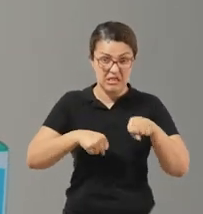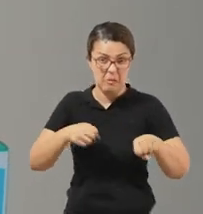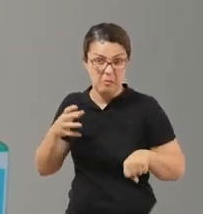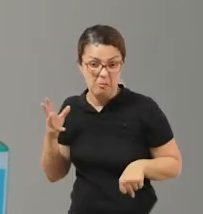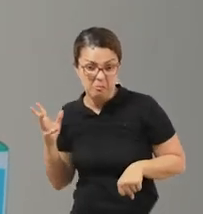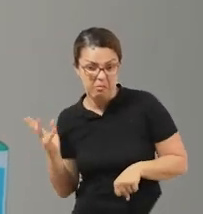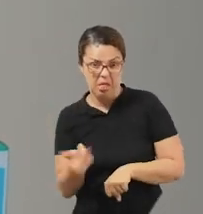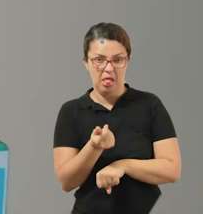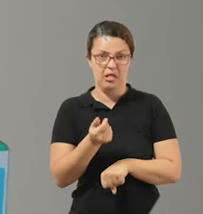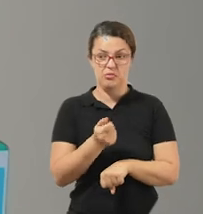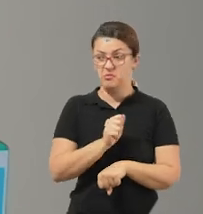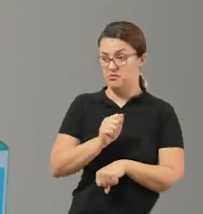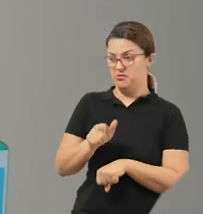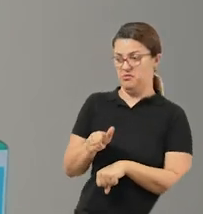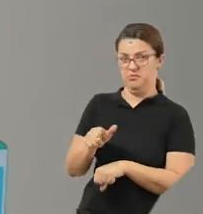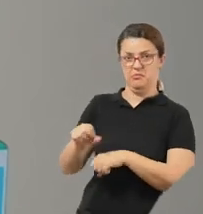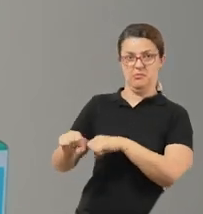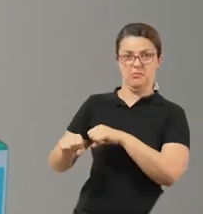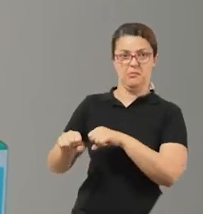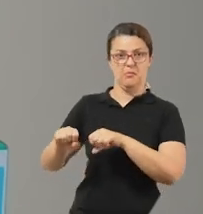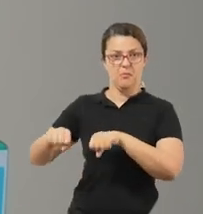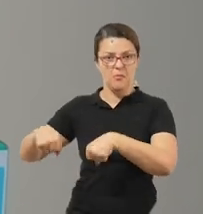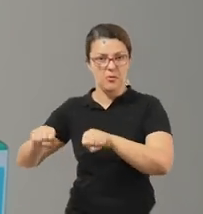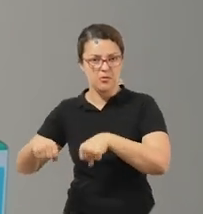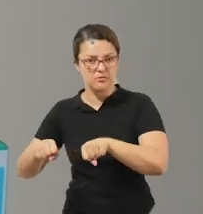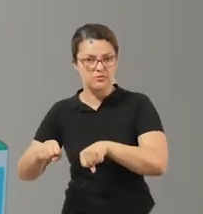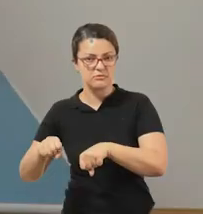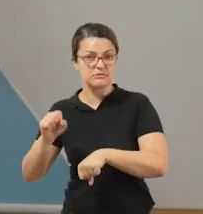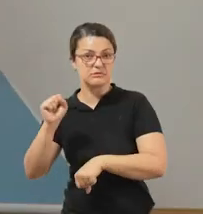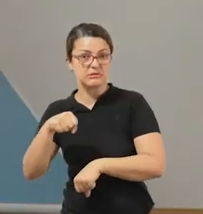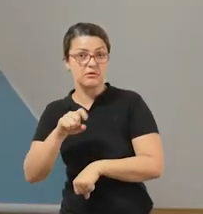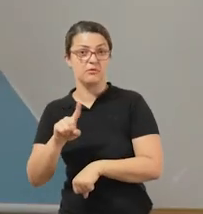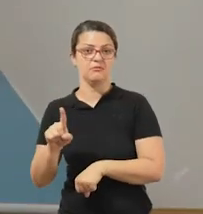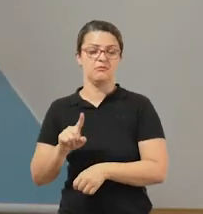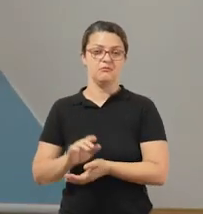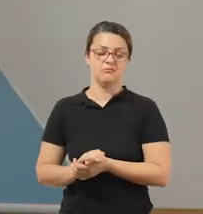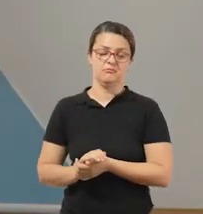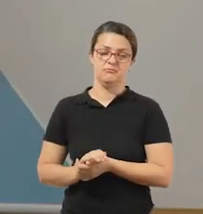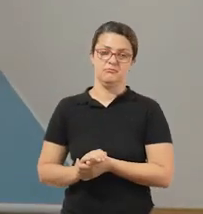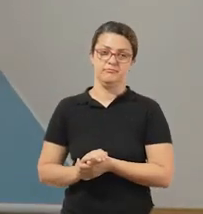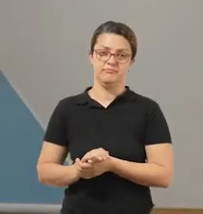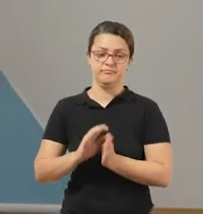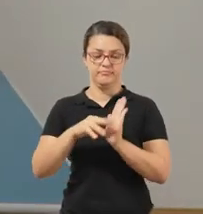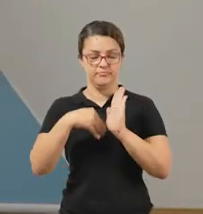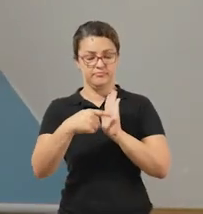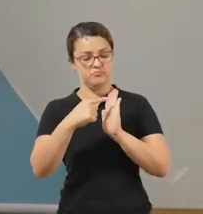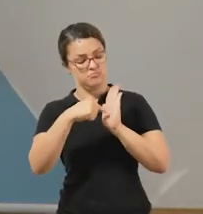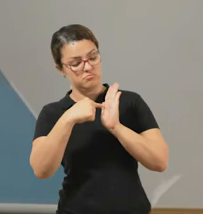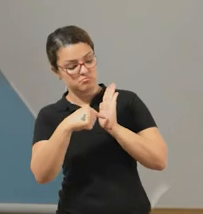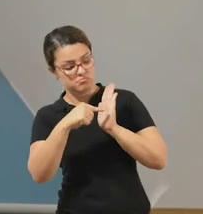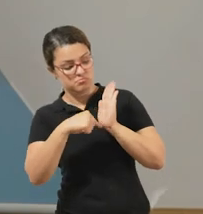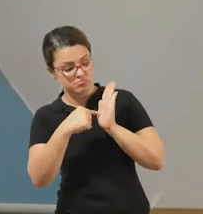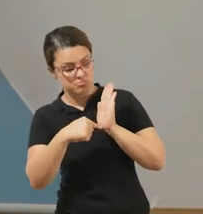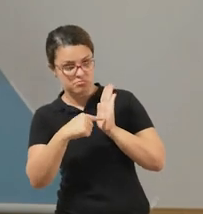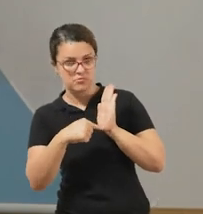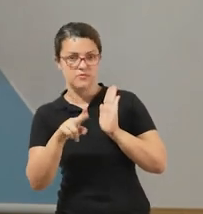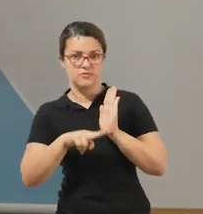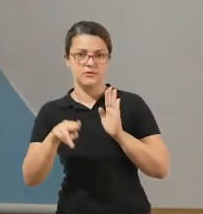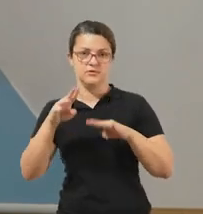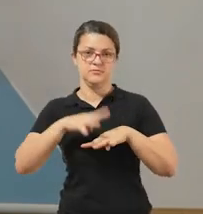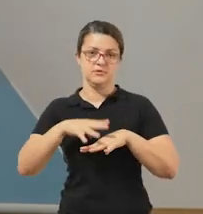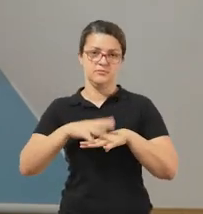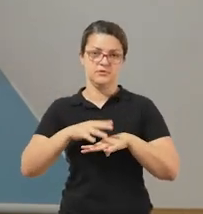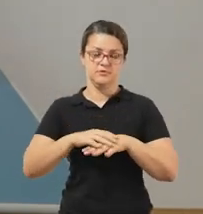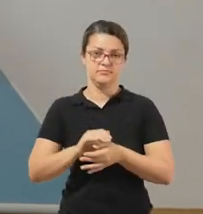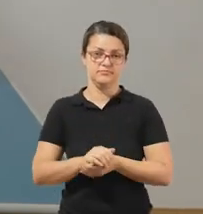dois vocabulários, né? Provável e improvável, que a criança vai usar bastante nas aulas de matemática, tá bom? Gente,